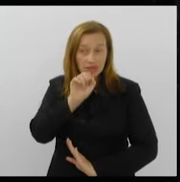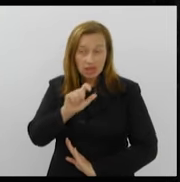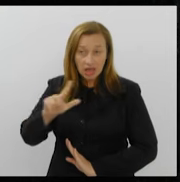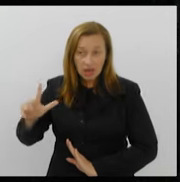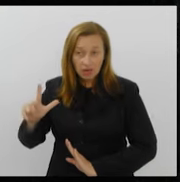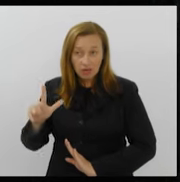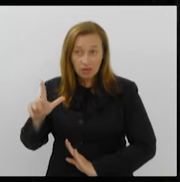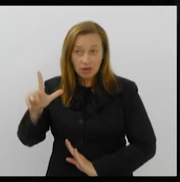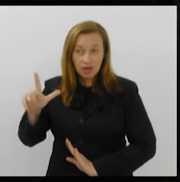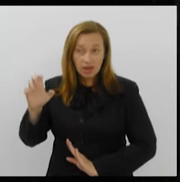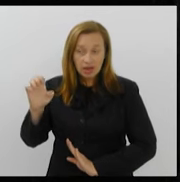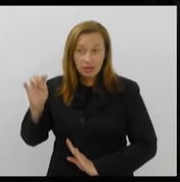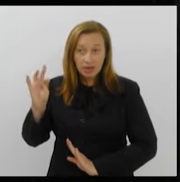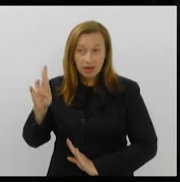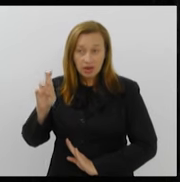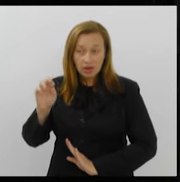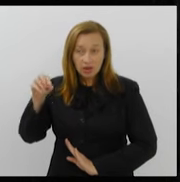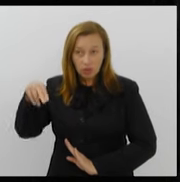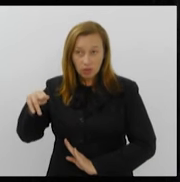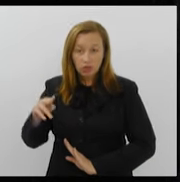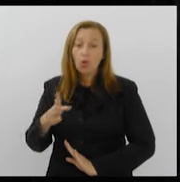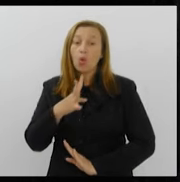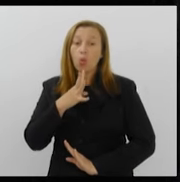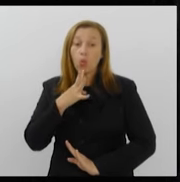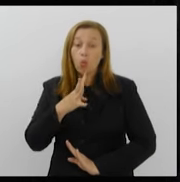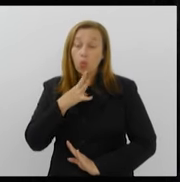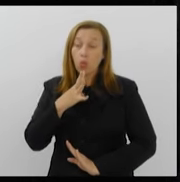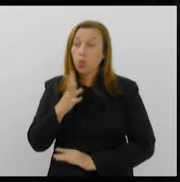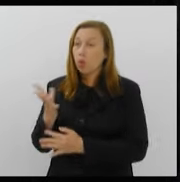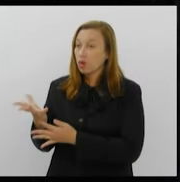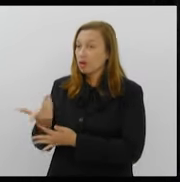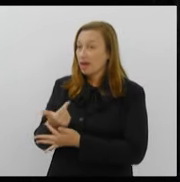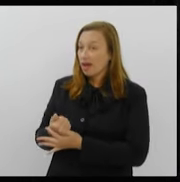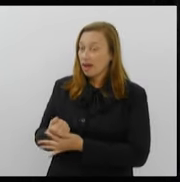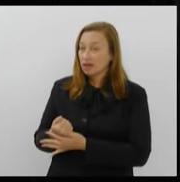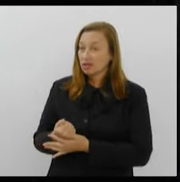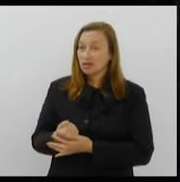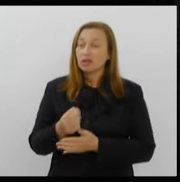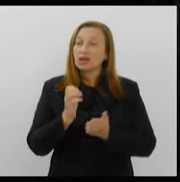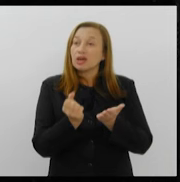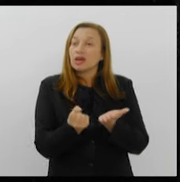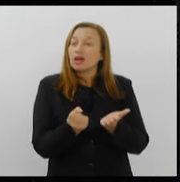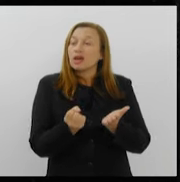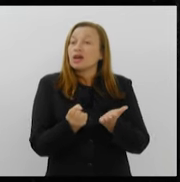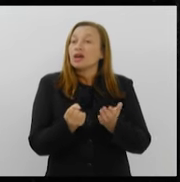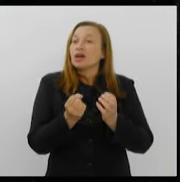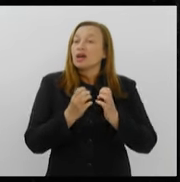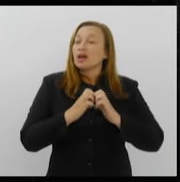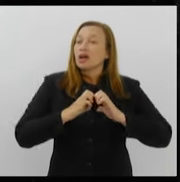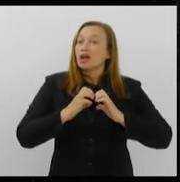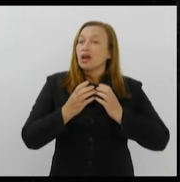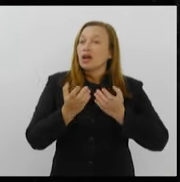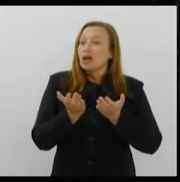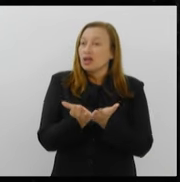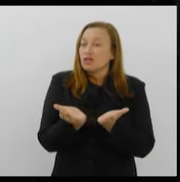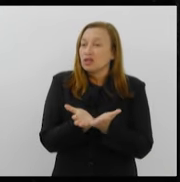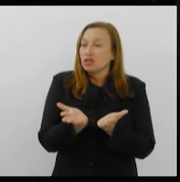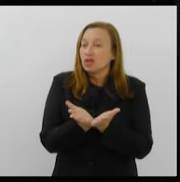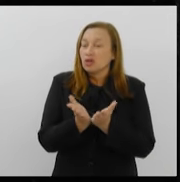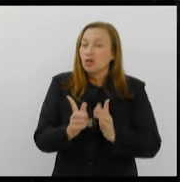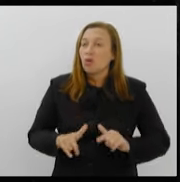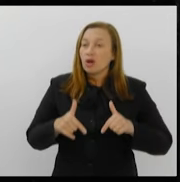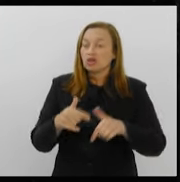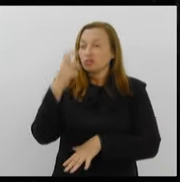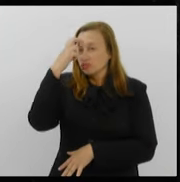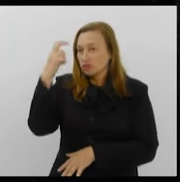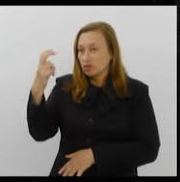Librelon, que dispõe sobre o reconhecimento da arte evangélica como manifestação cultural no Estado do